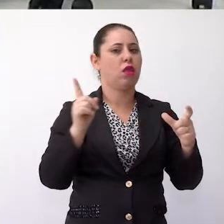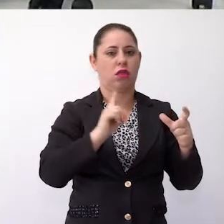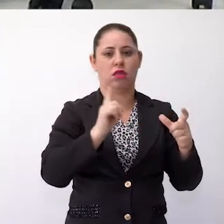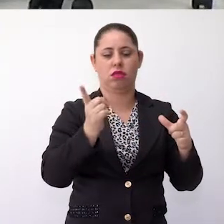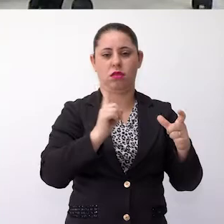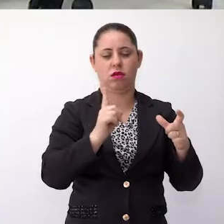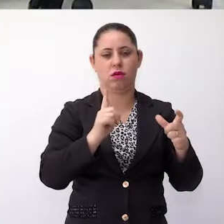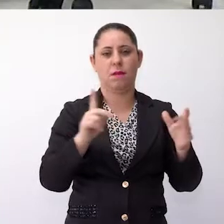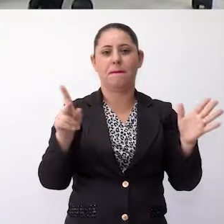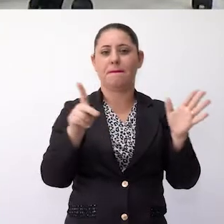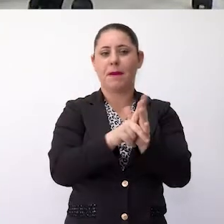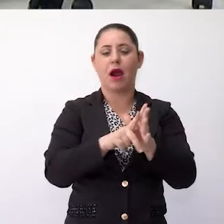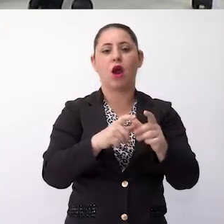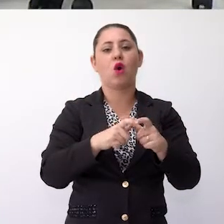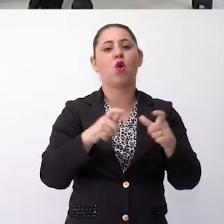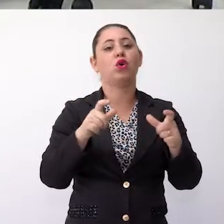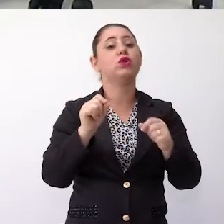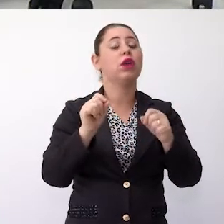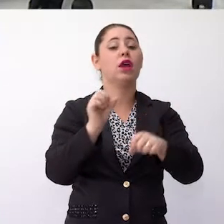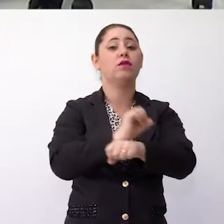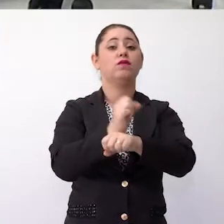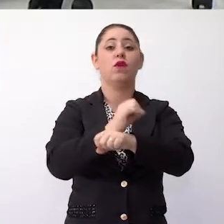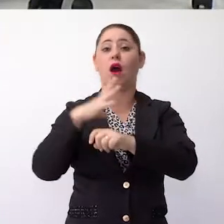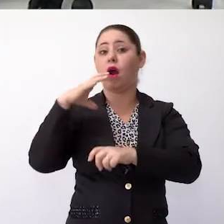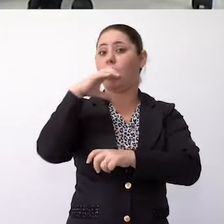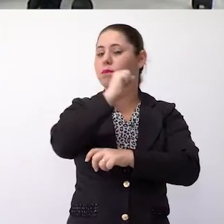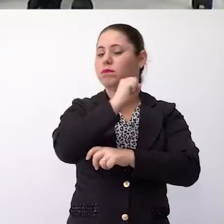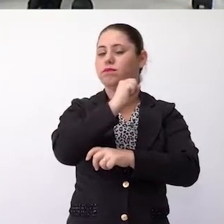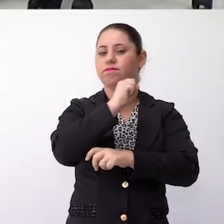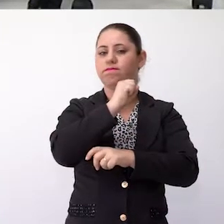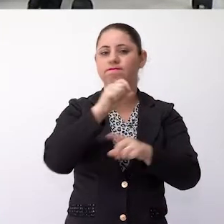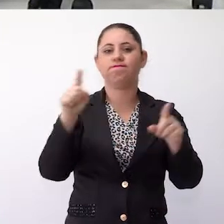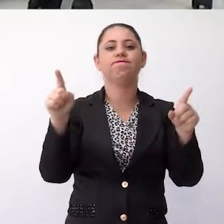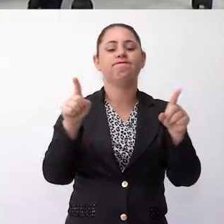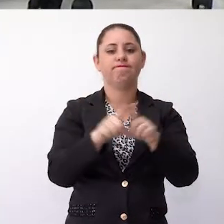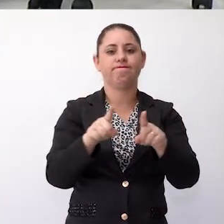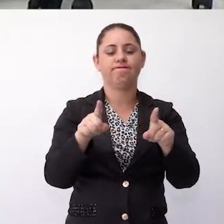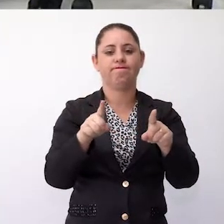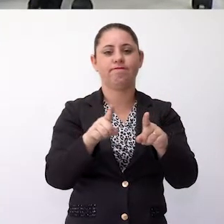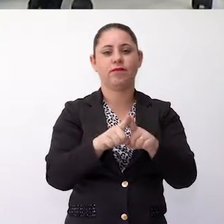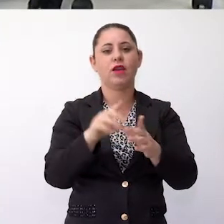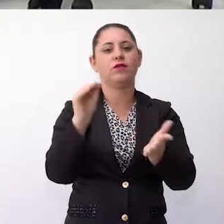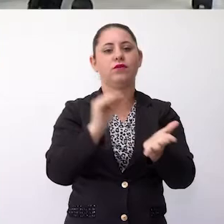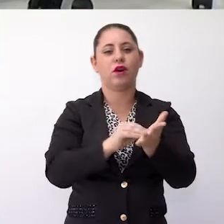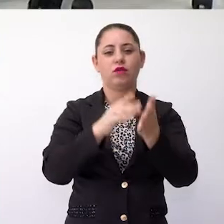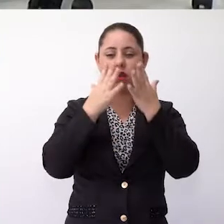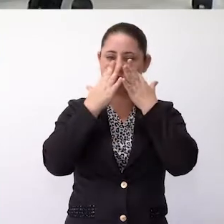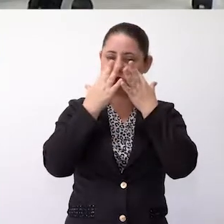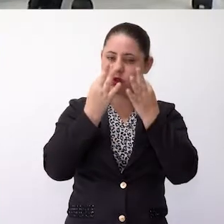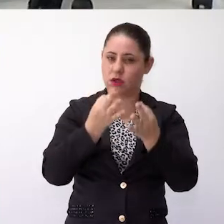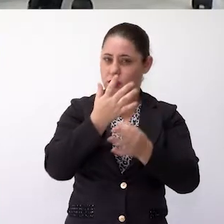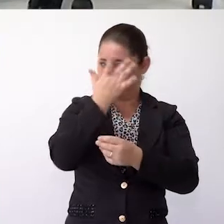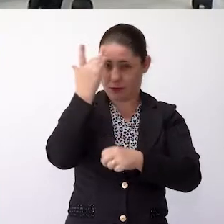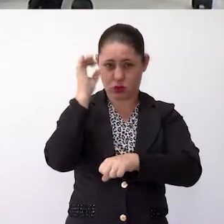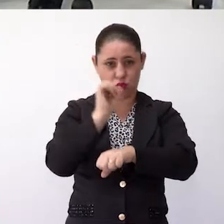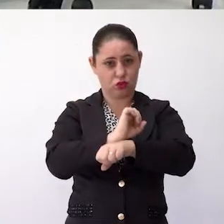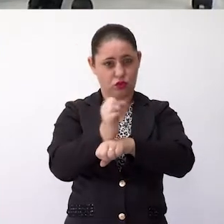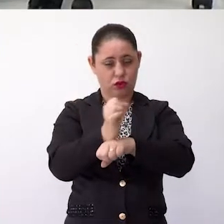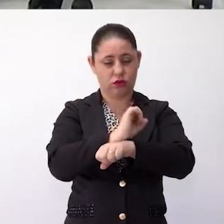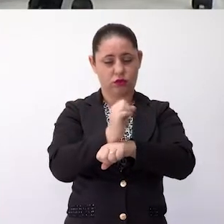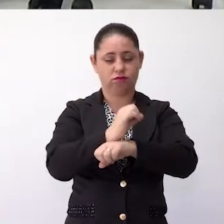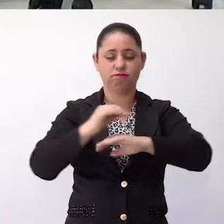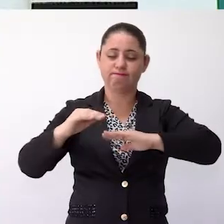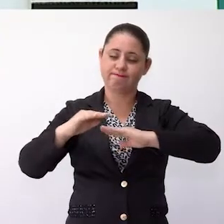O grande volume realmente foi o excesso da velocidade e, né, a falta de atenção, né,